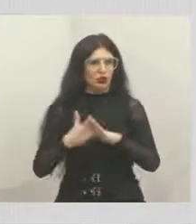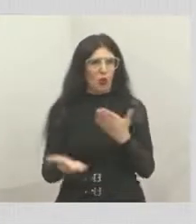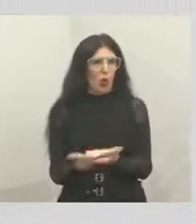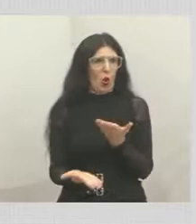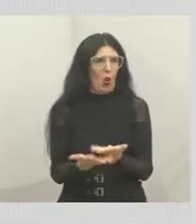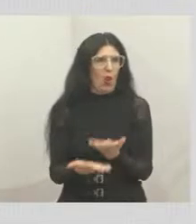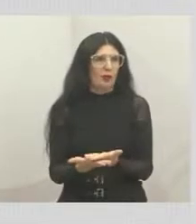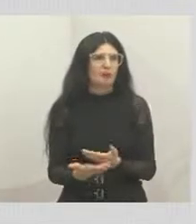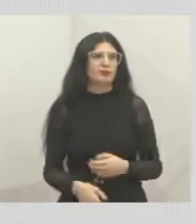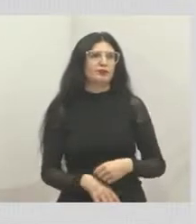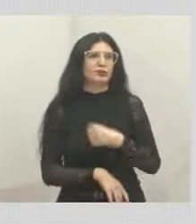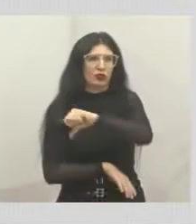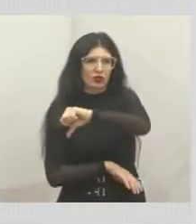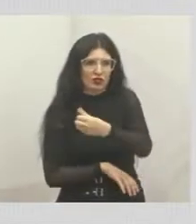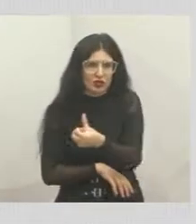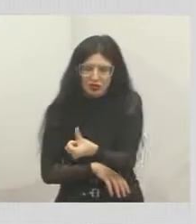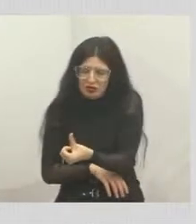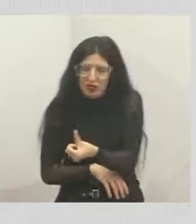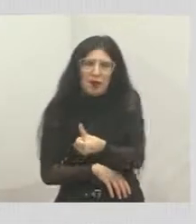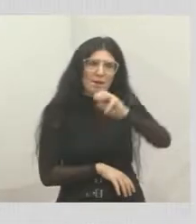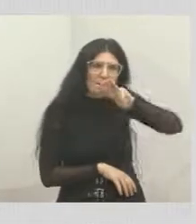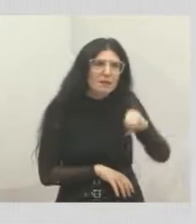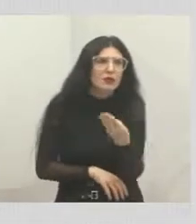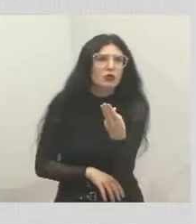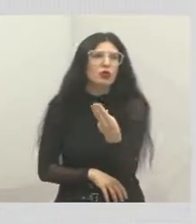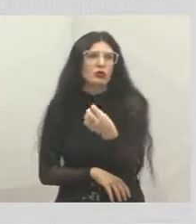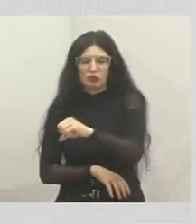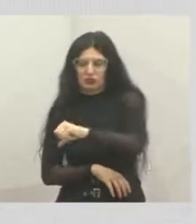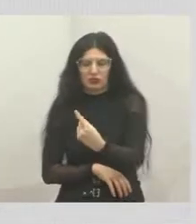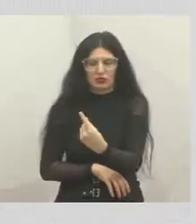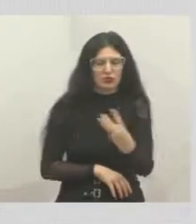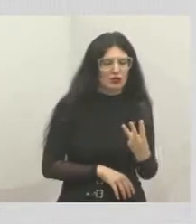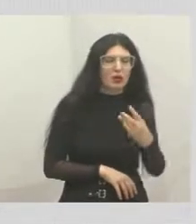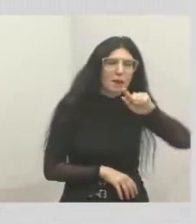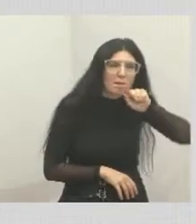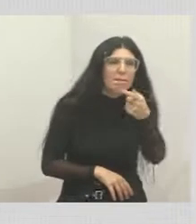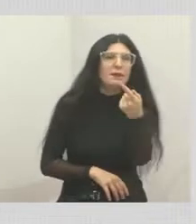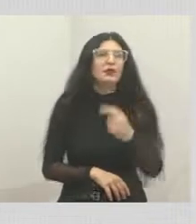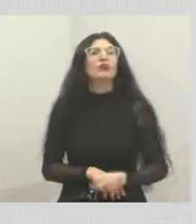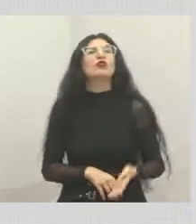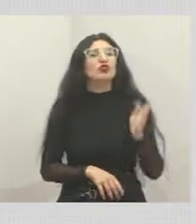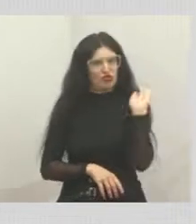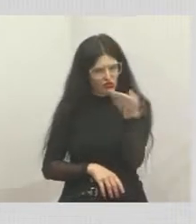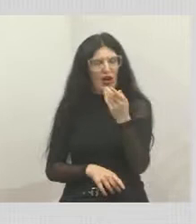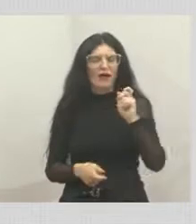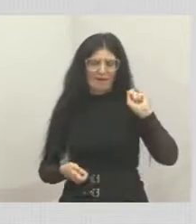96.913.000, a estimativa orçamentária para 2020, e realizado até o segundo quadrimestre,